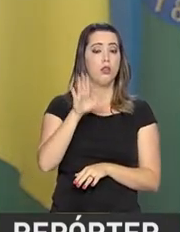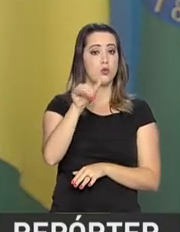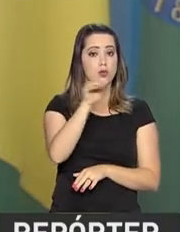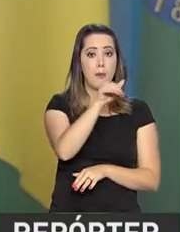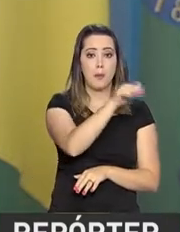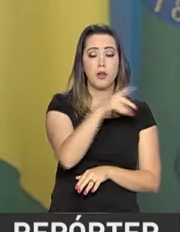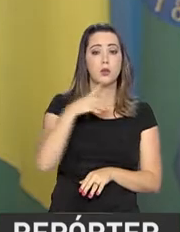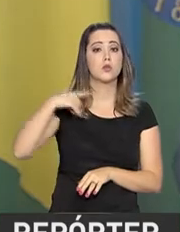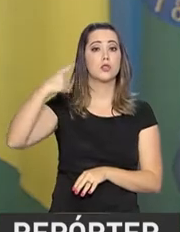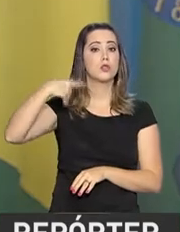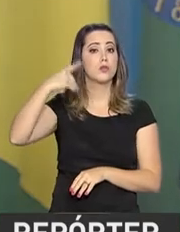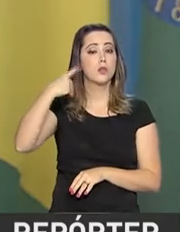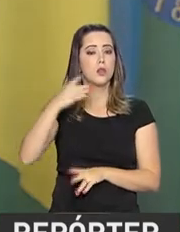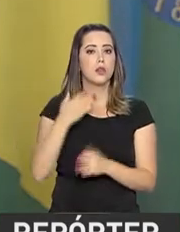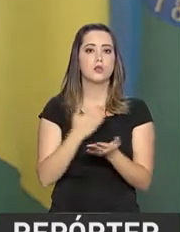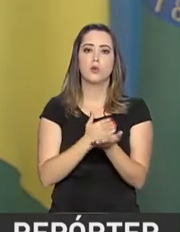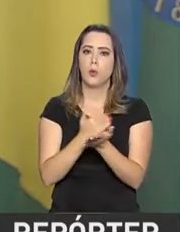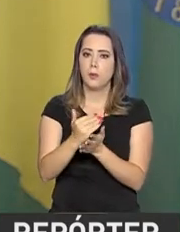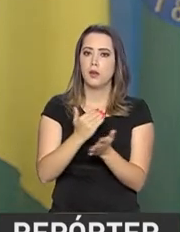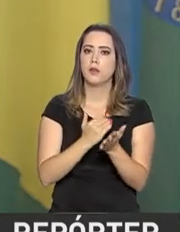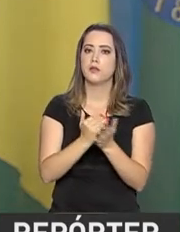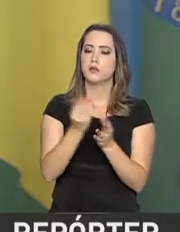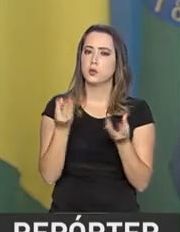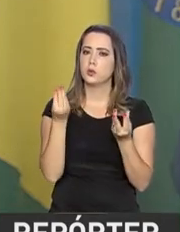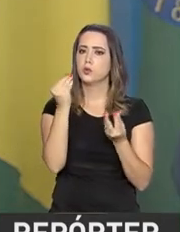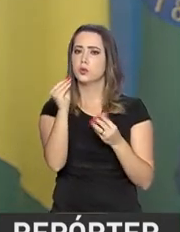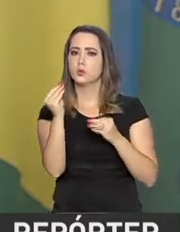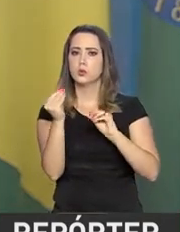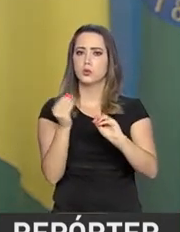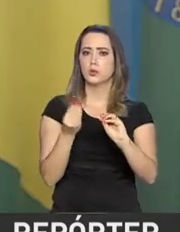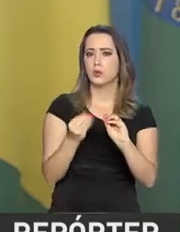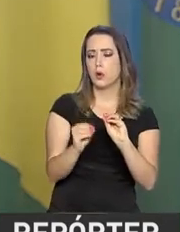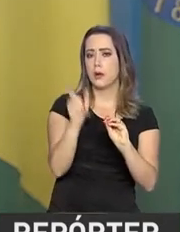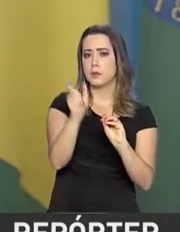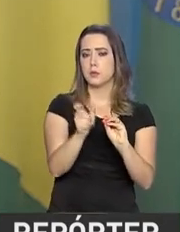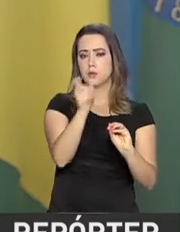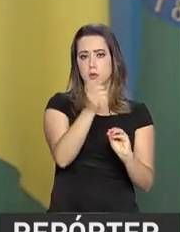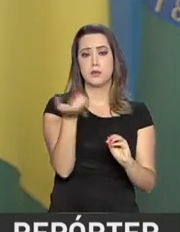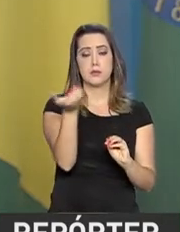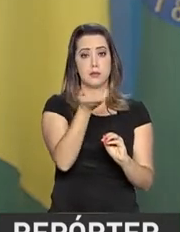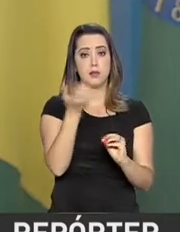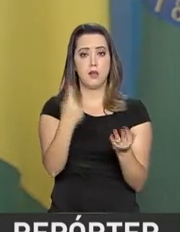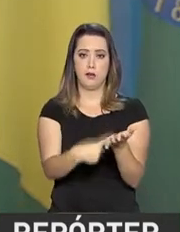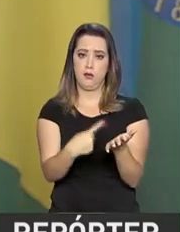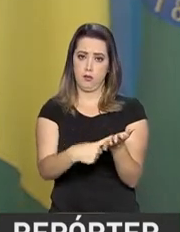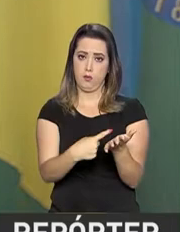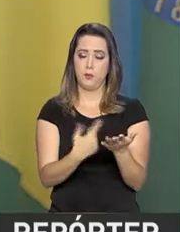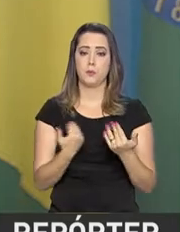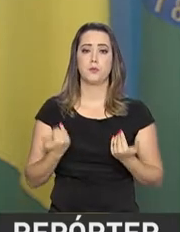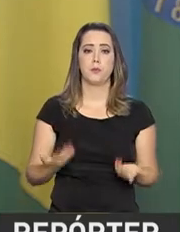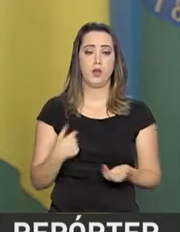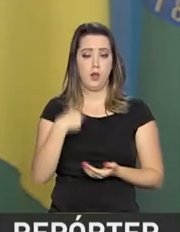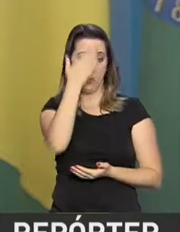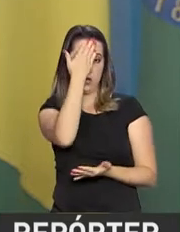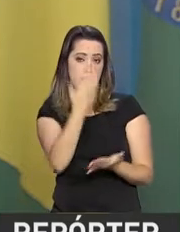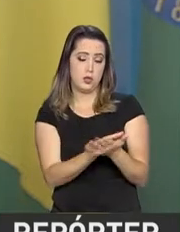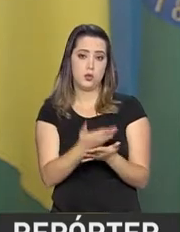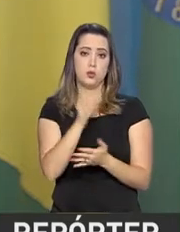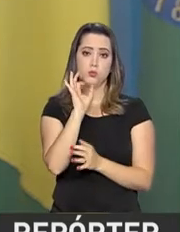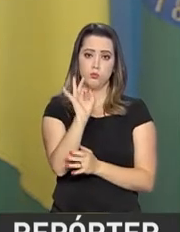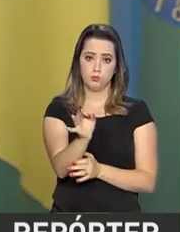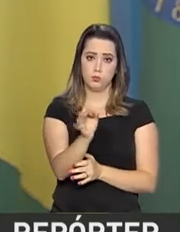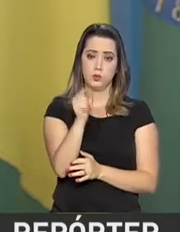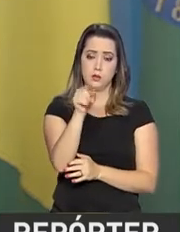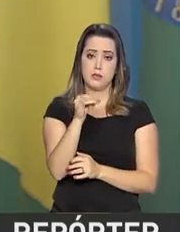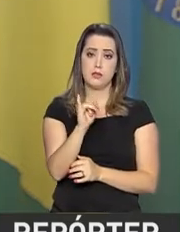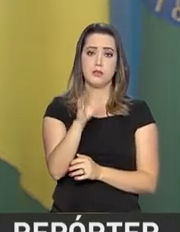né? Para que os advogados, os colegas possam inscrever os seus clientes nesse acordo. Tenho certeza que,